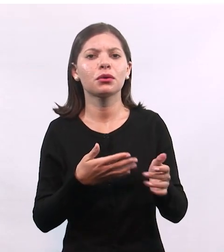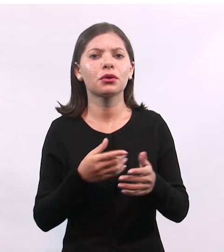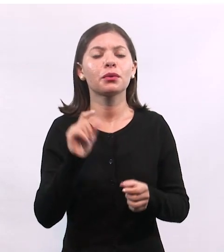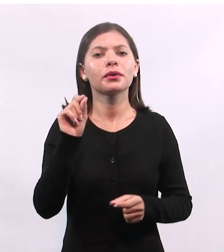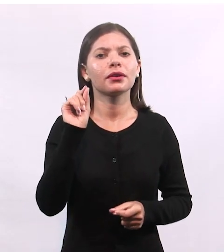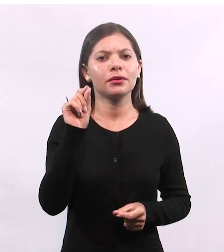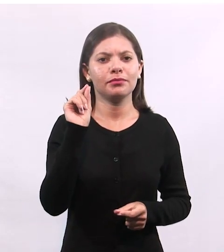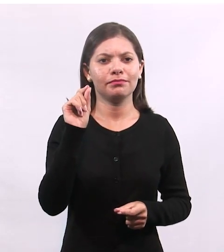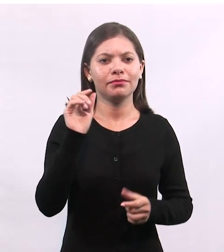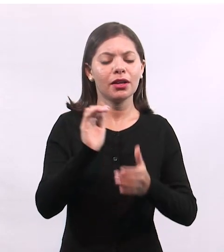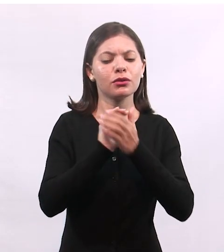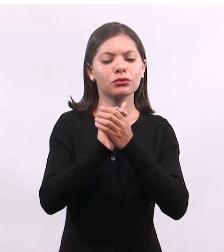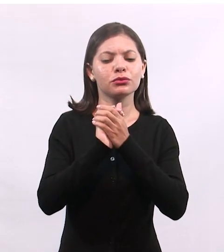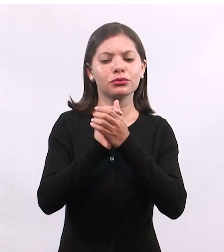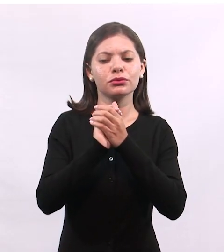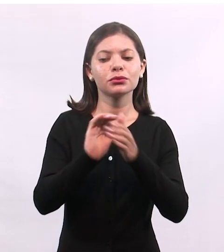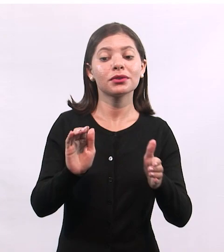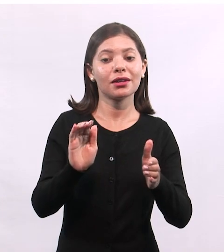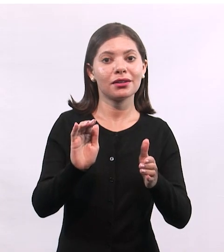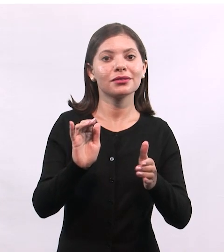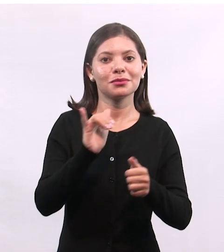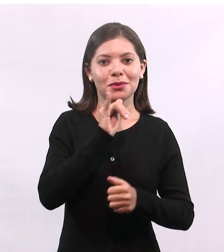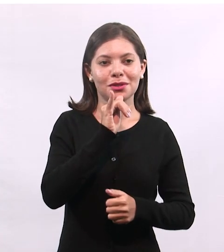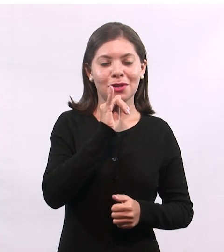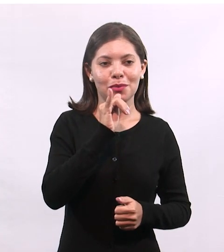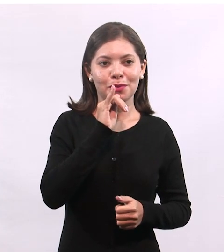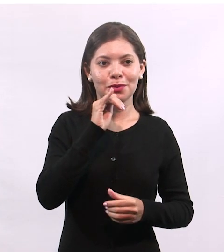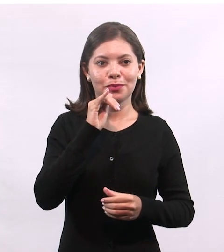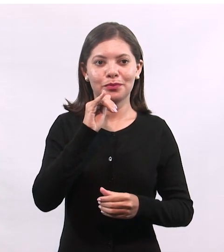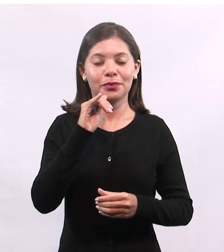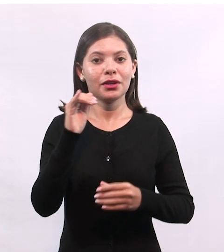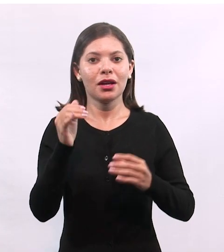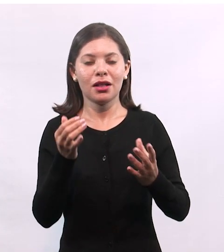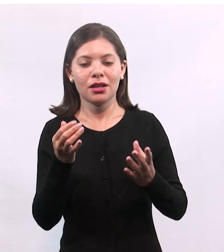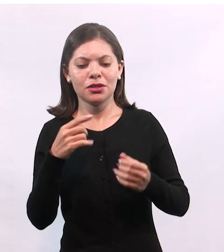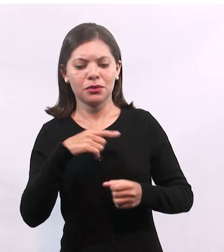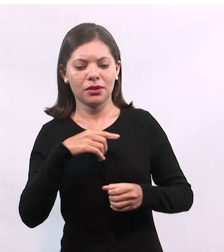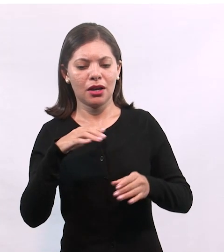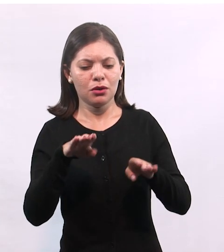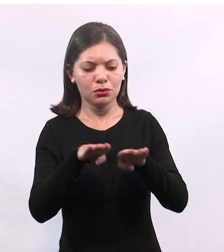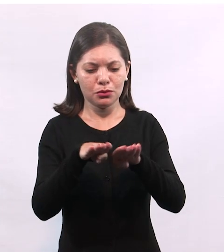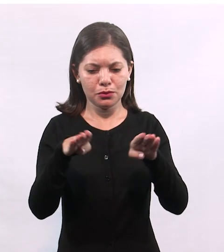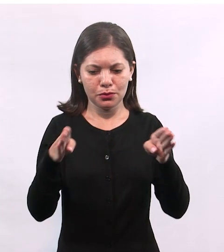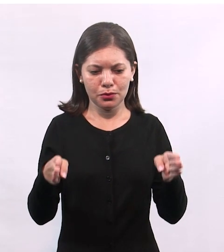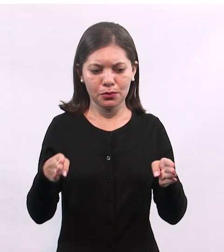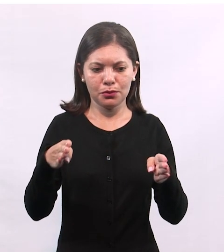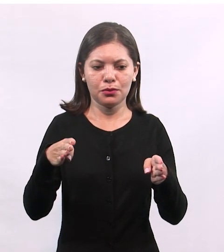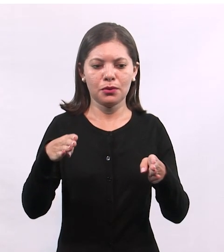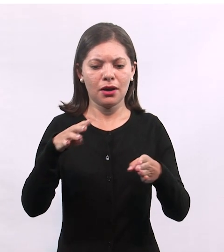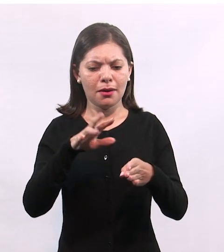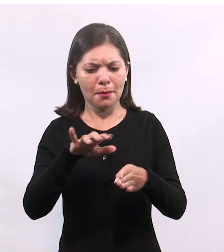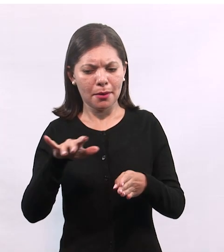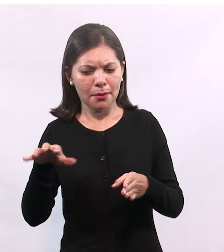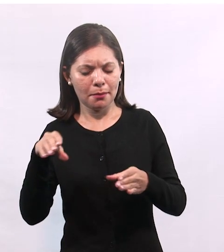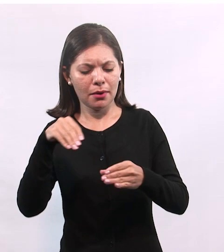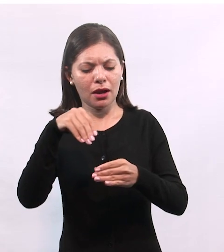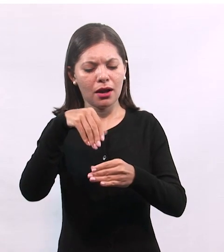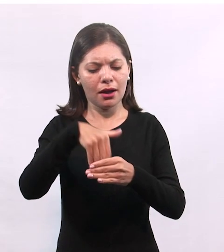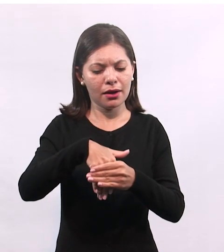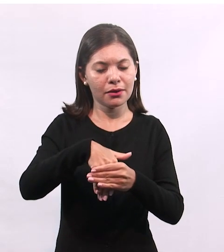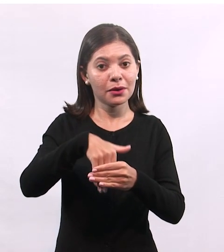o lançamento de um dado por exemplo um sorteio então se eu tenho uma urna com 10 nomes de pessoas